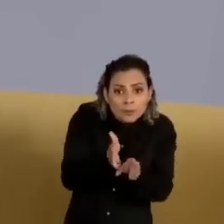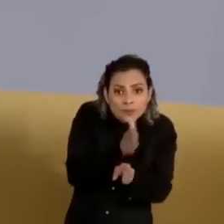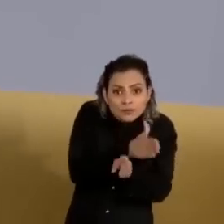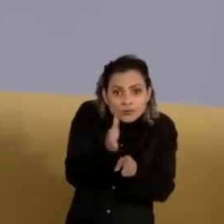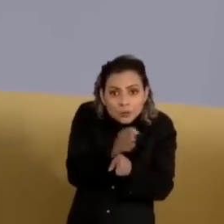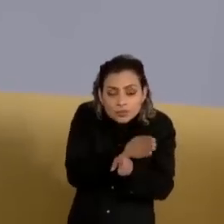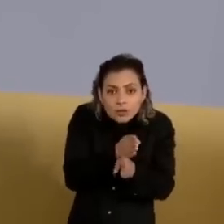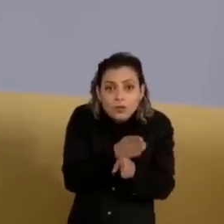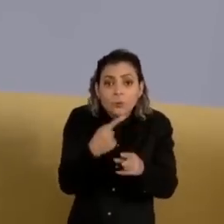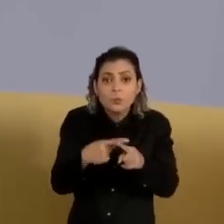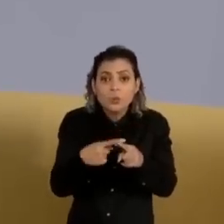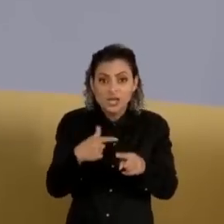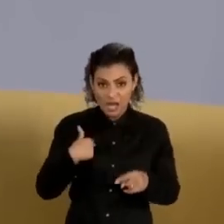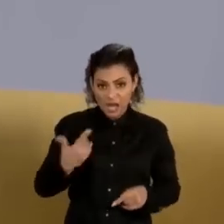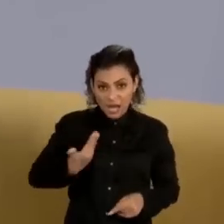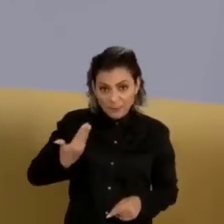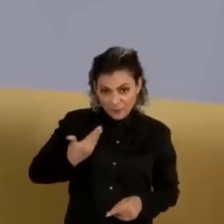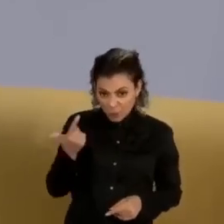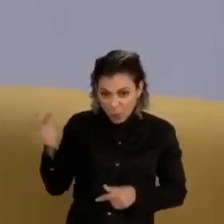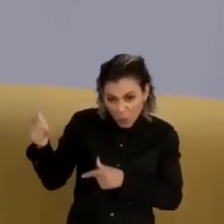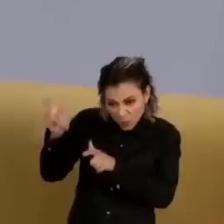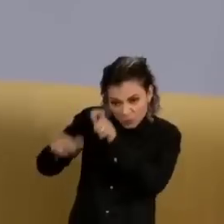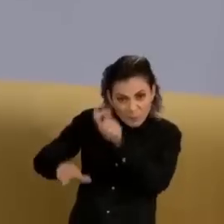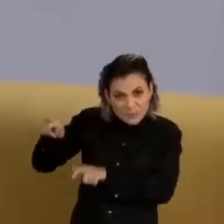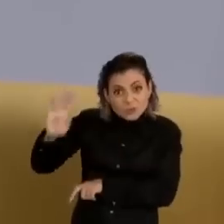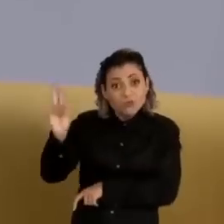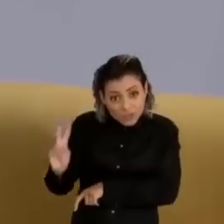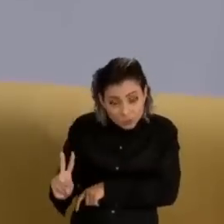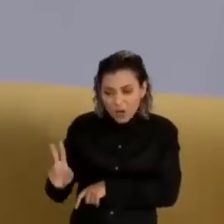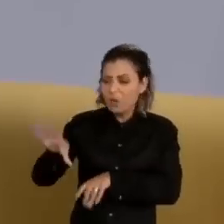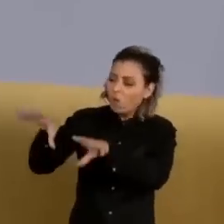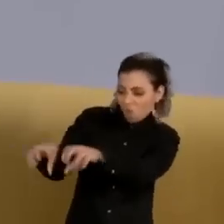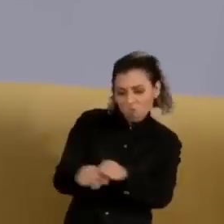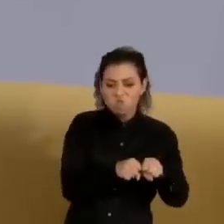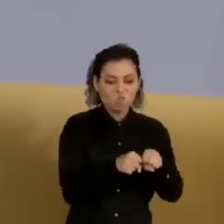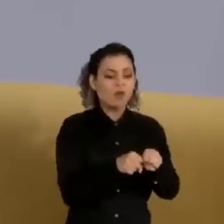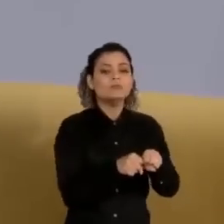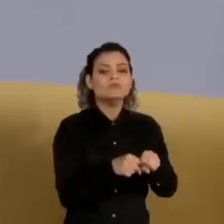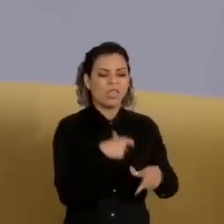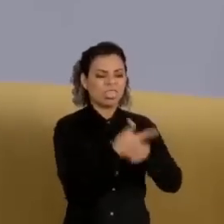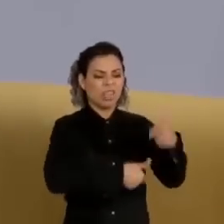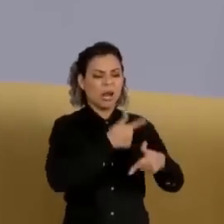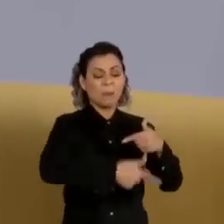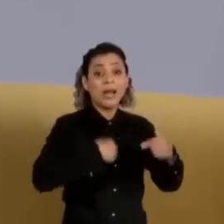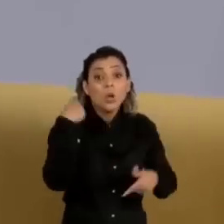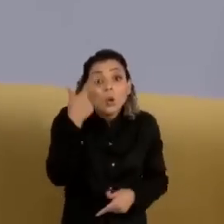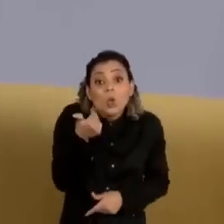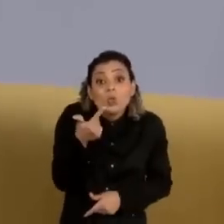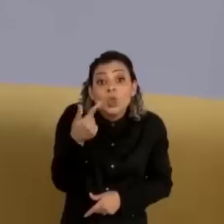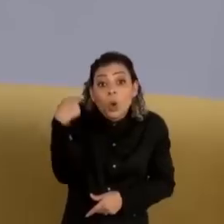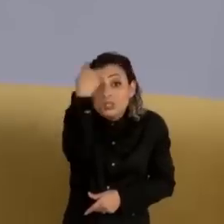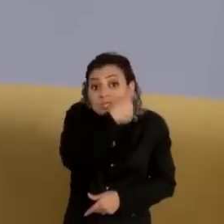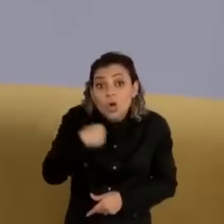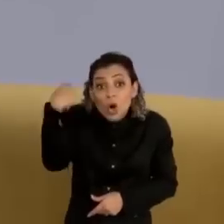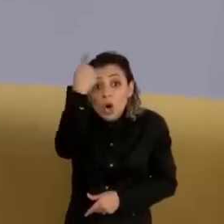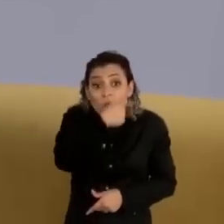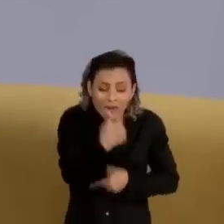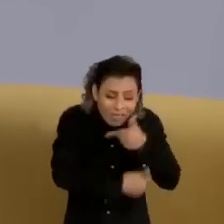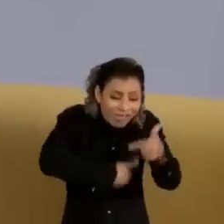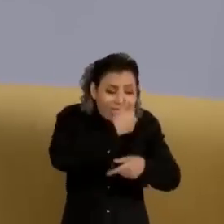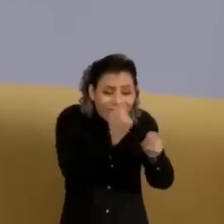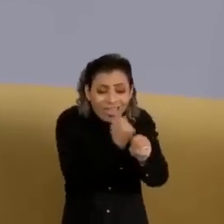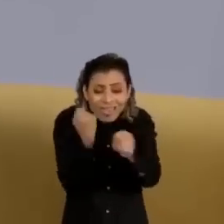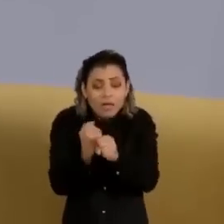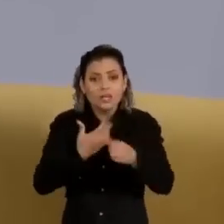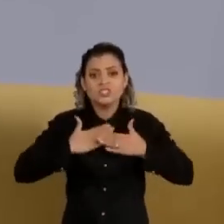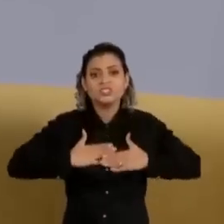em condições análogas à escravidão. Os trabalhadores disseram que cumpriam jornadas de 12 horas na construção civil,